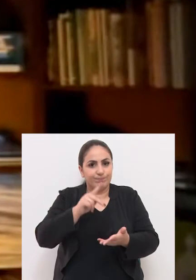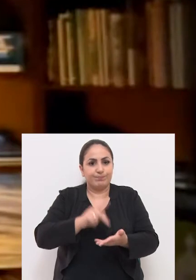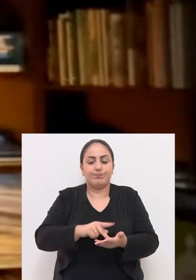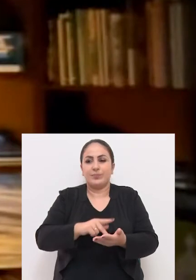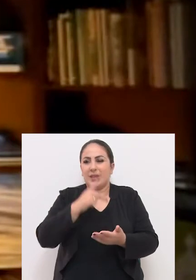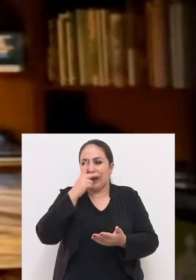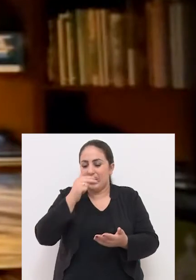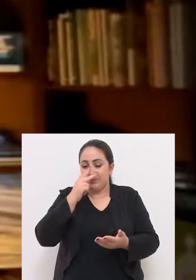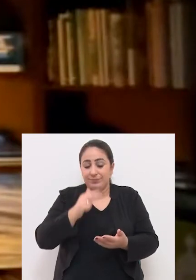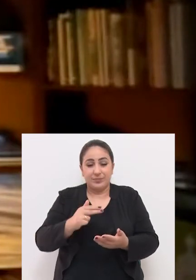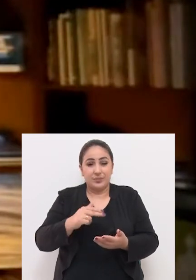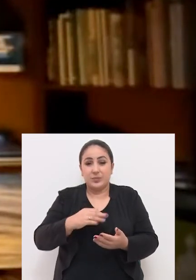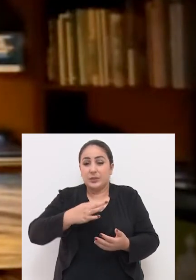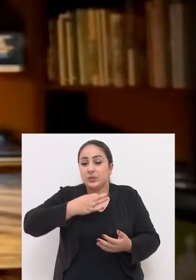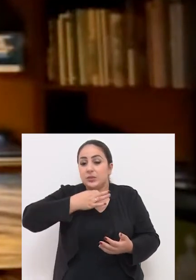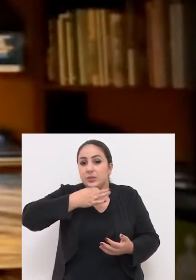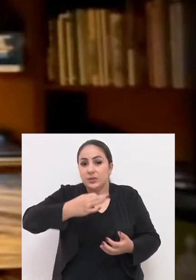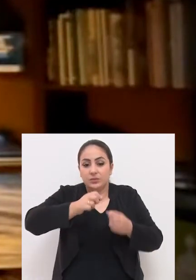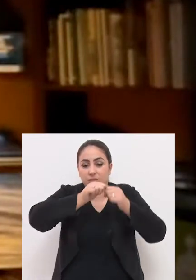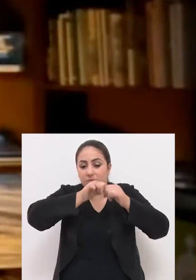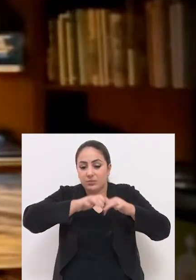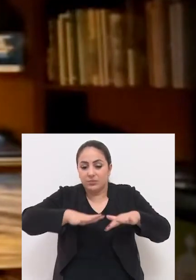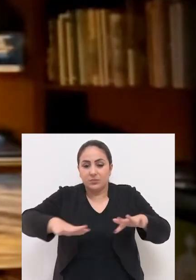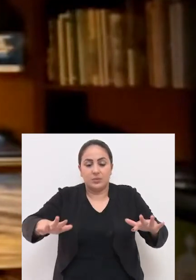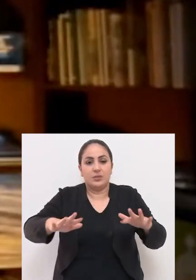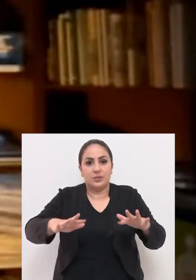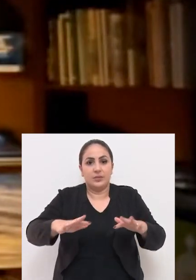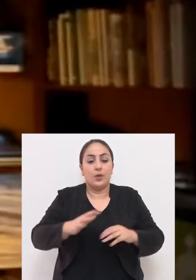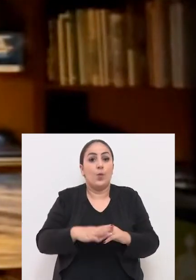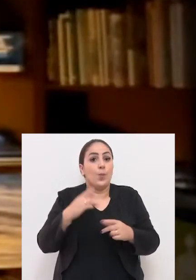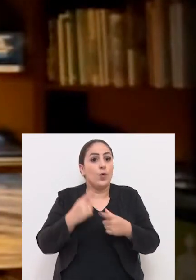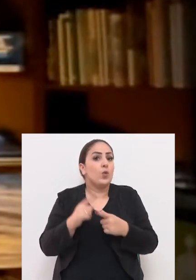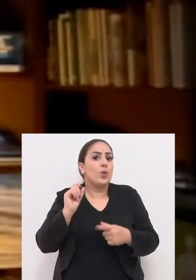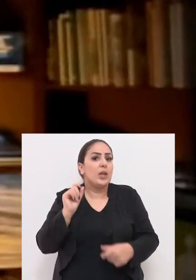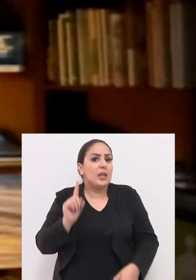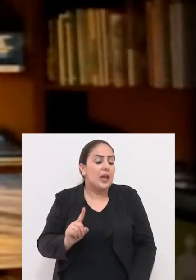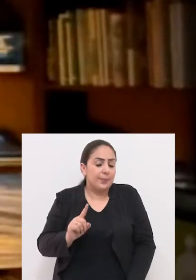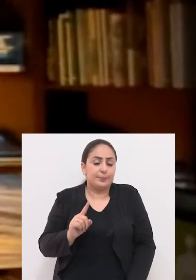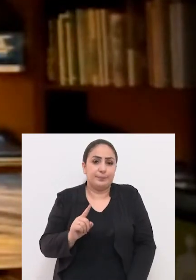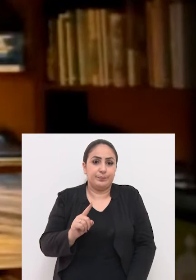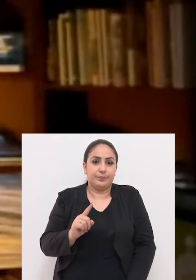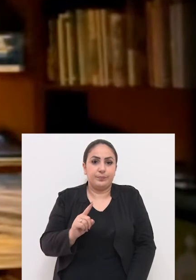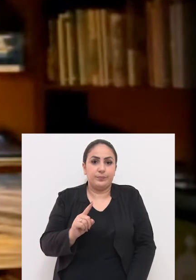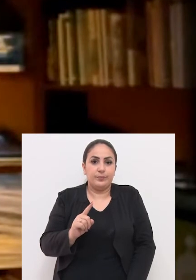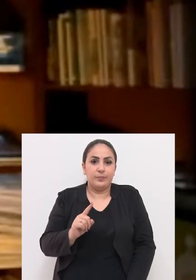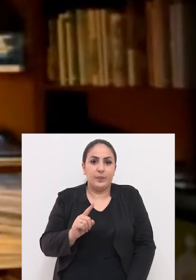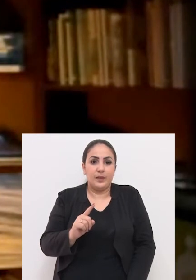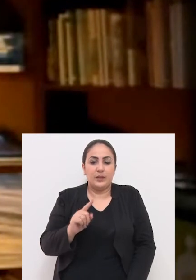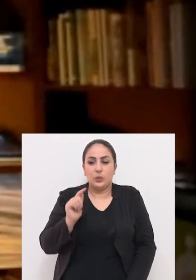uma verdadeira praga forense. Porque o que é isso?